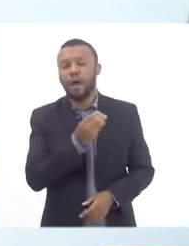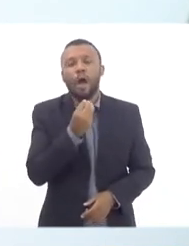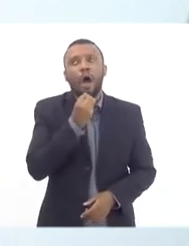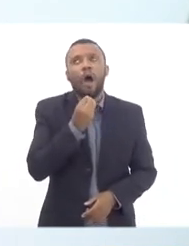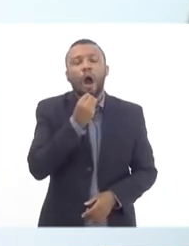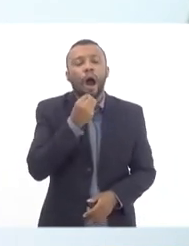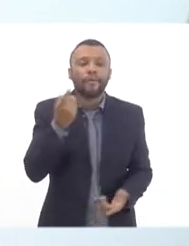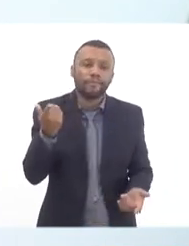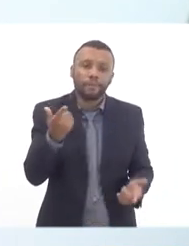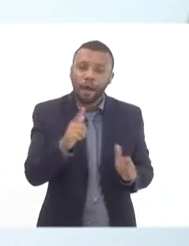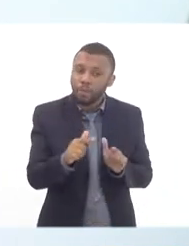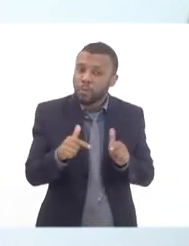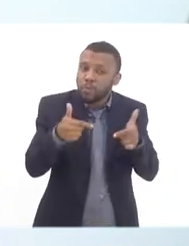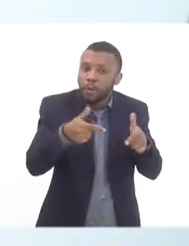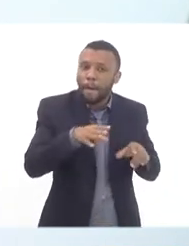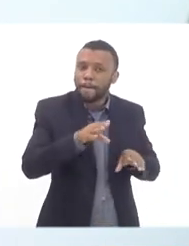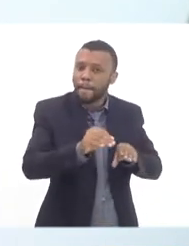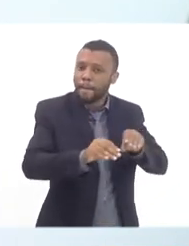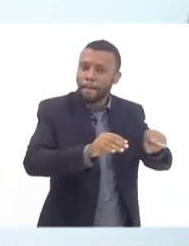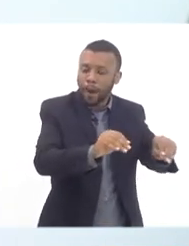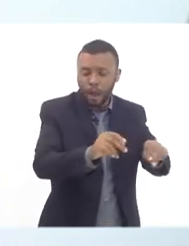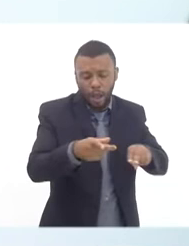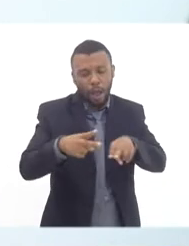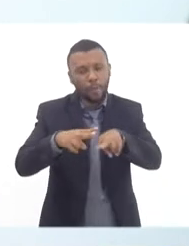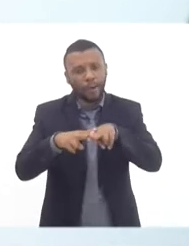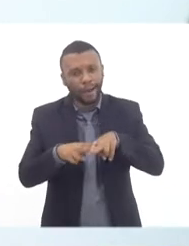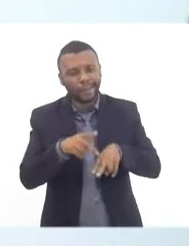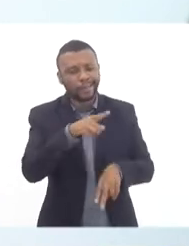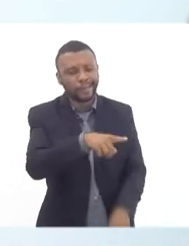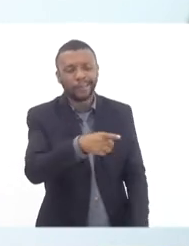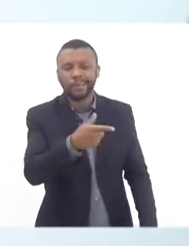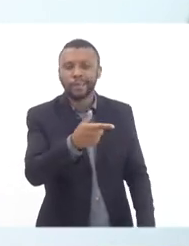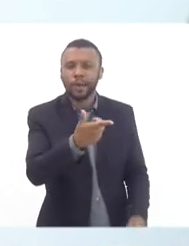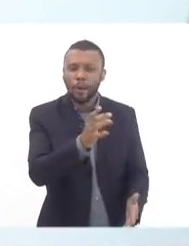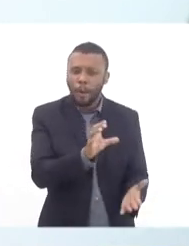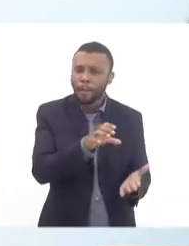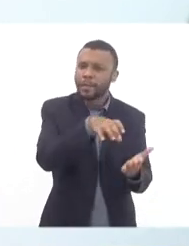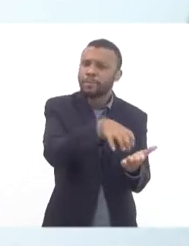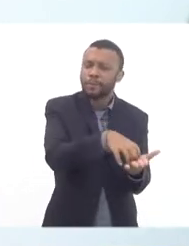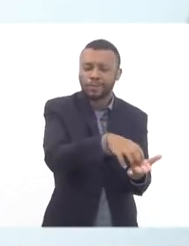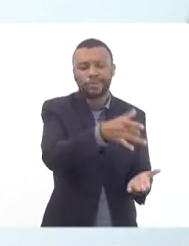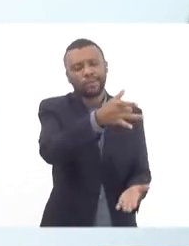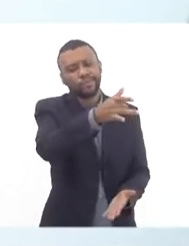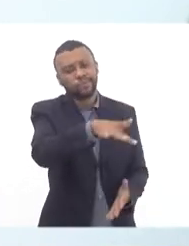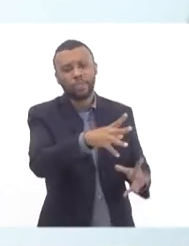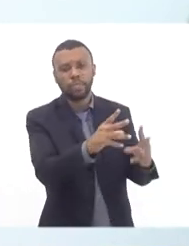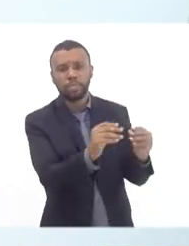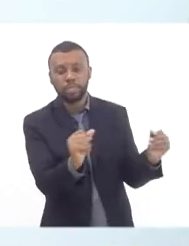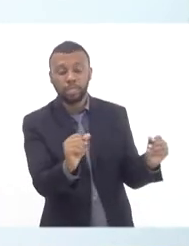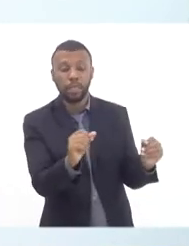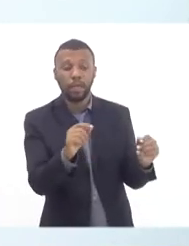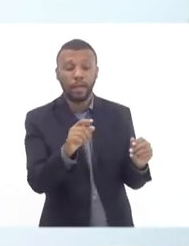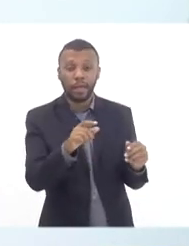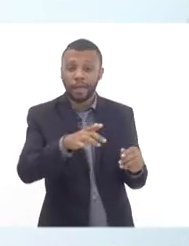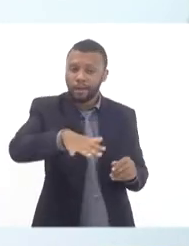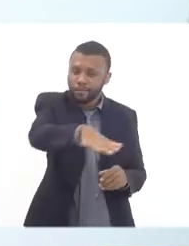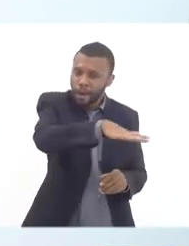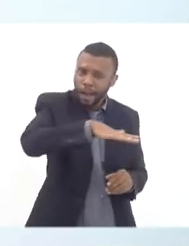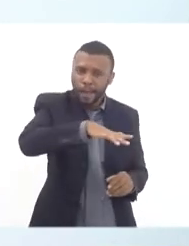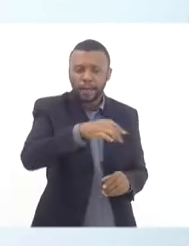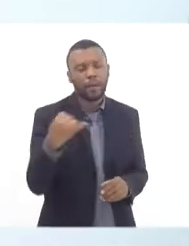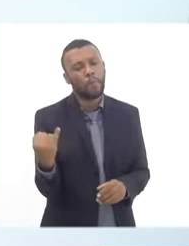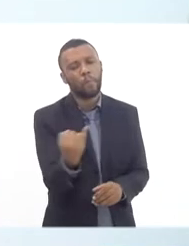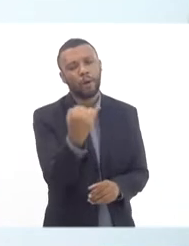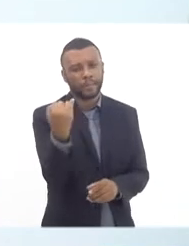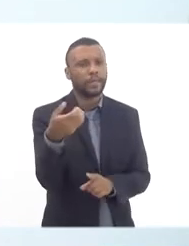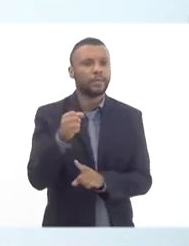intervenção humana, tendo em vista tratar de degradação de um patrimônio local de importância histórica e cultural, ambiental e